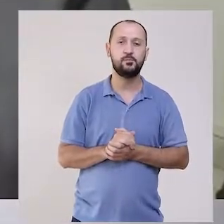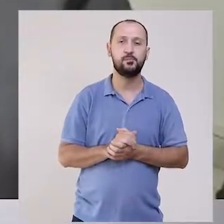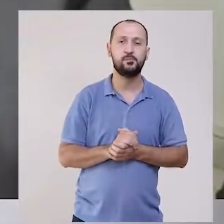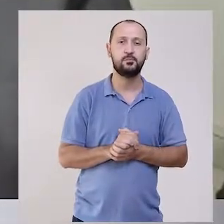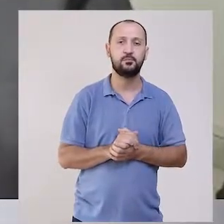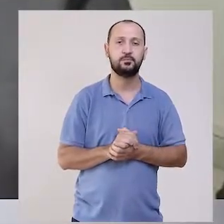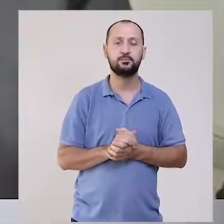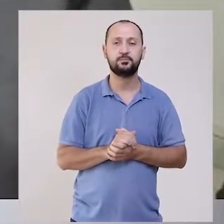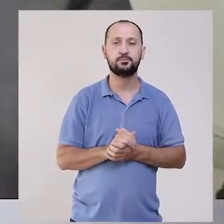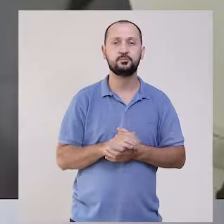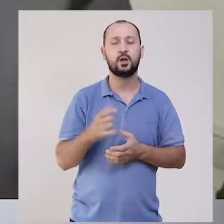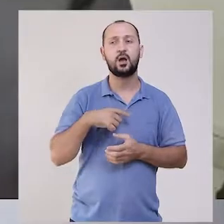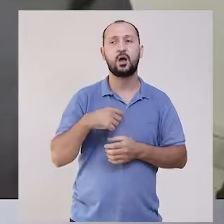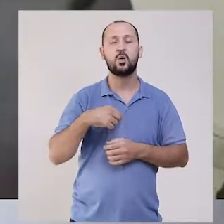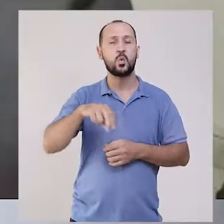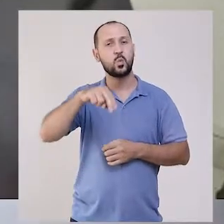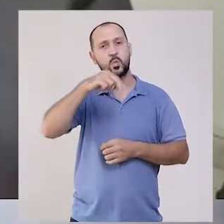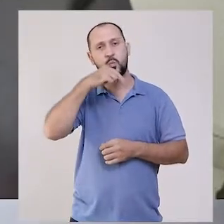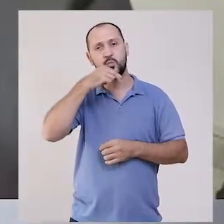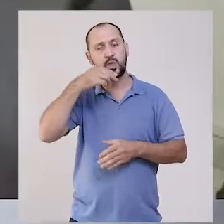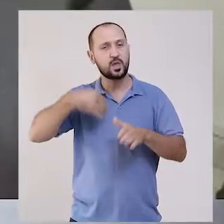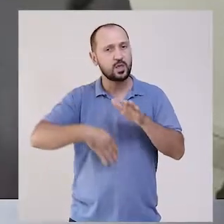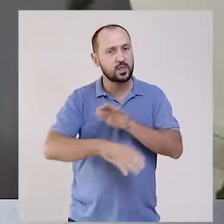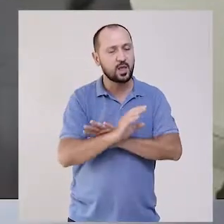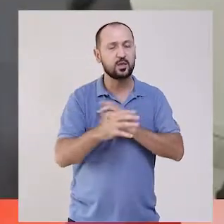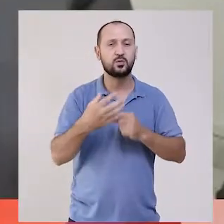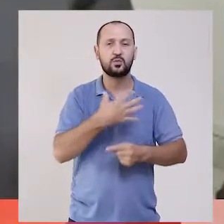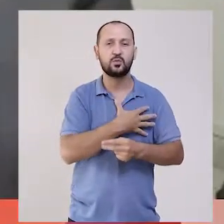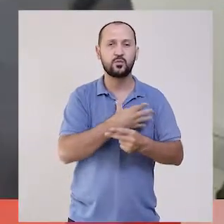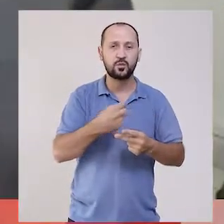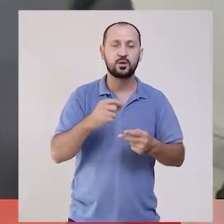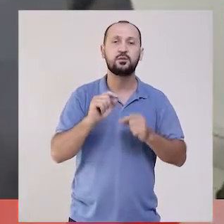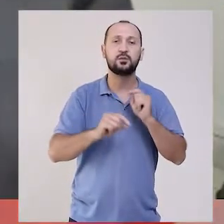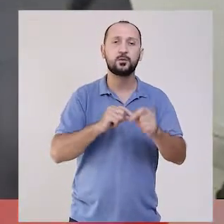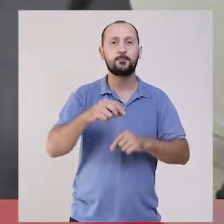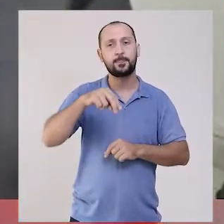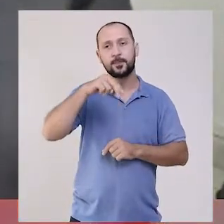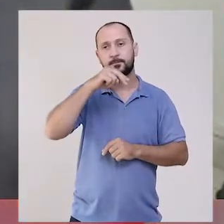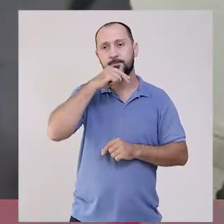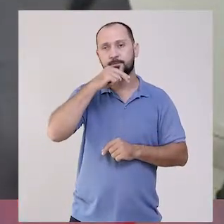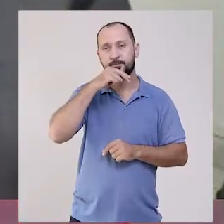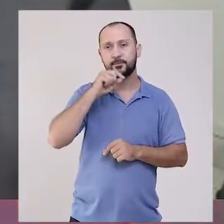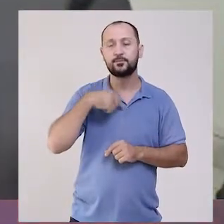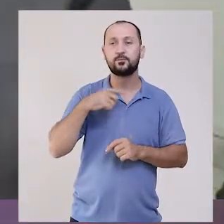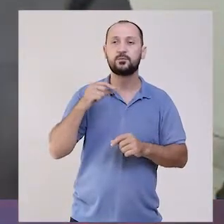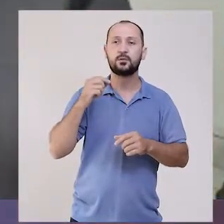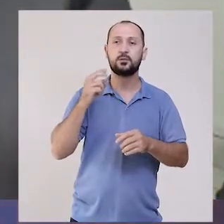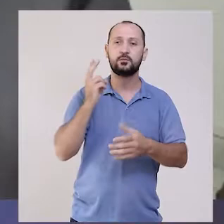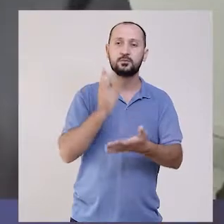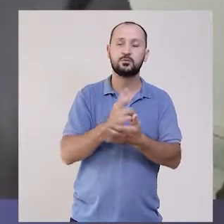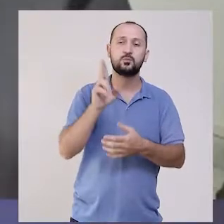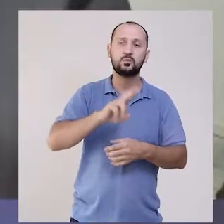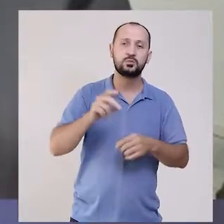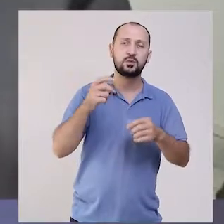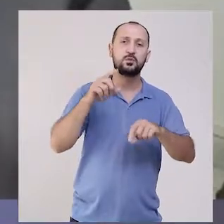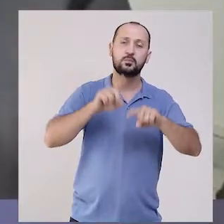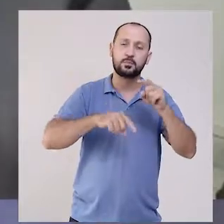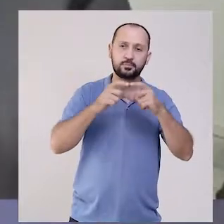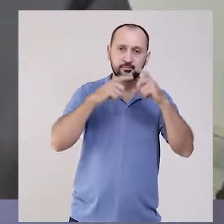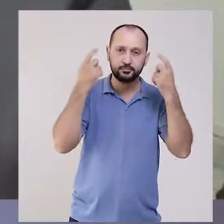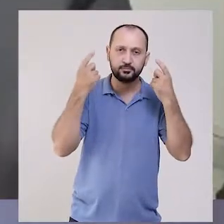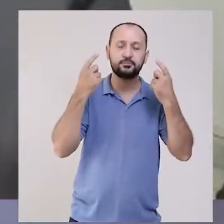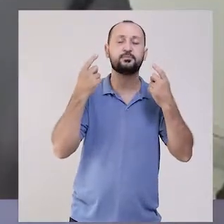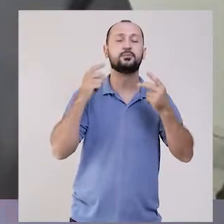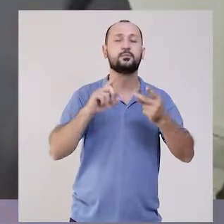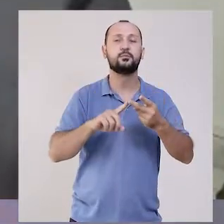exemplo, receber um neto, receber um filho, desde que o neto venha de máscara, que essa